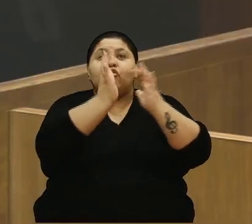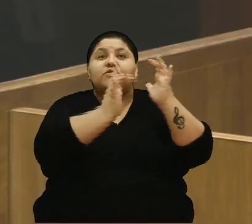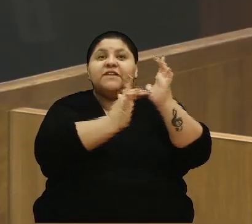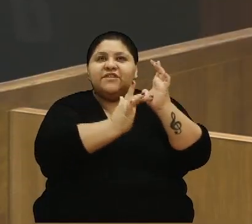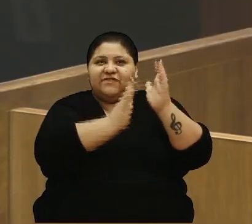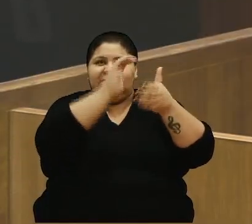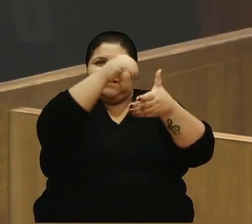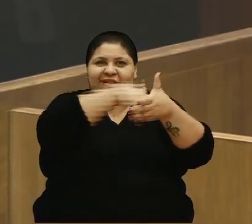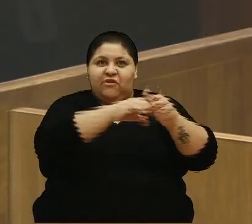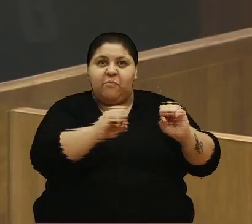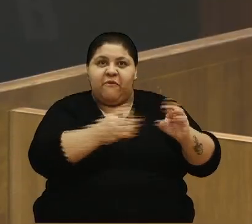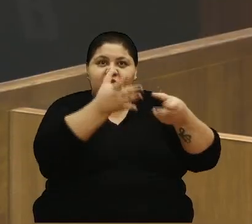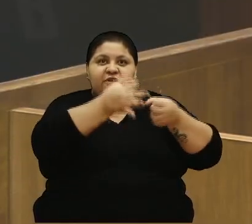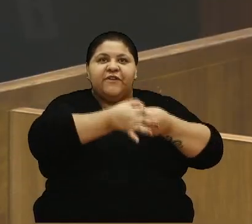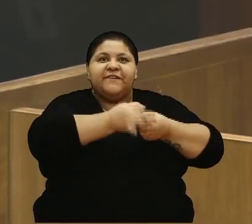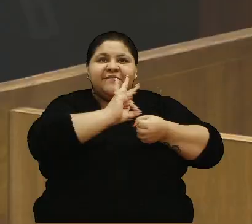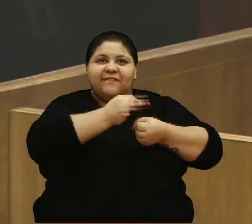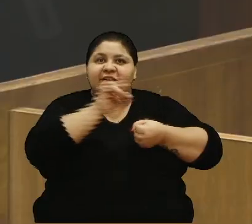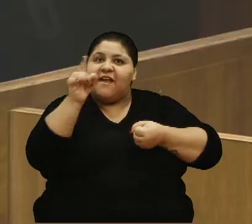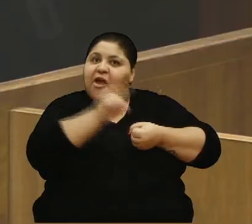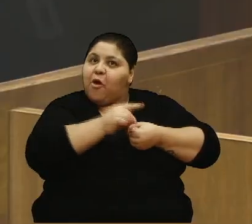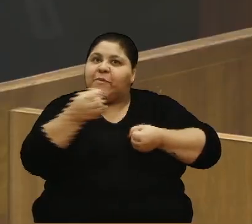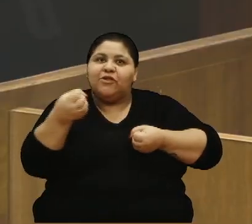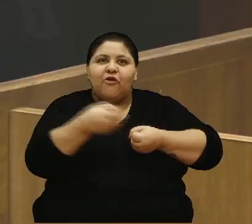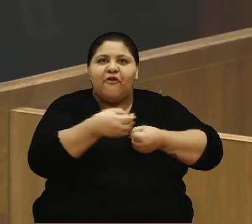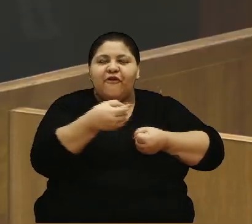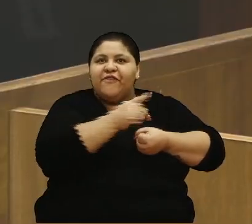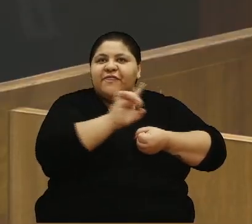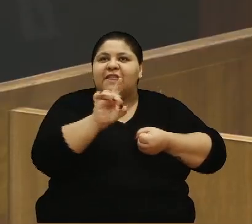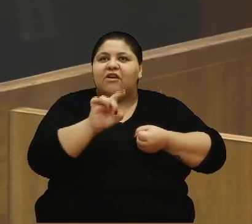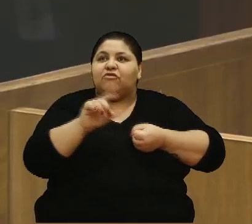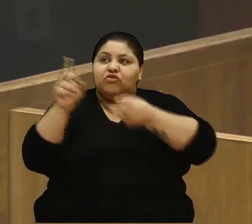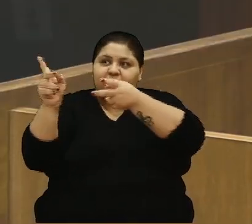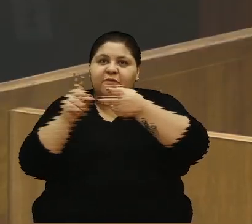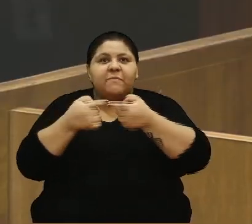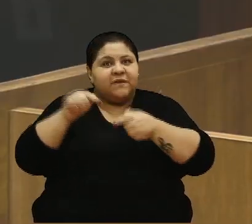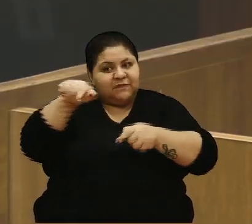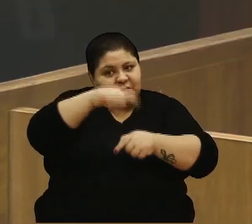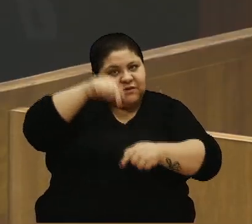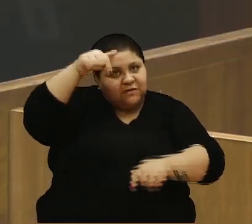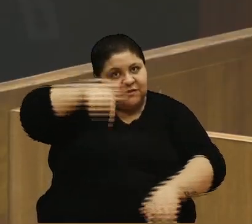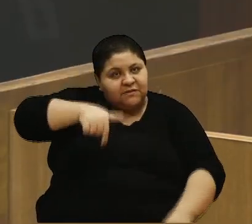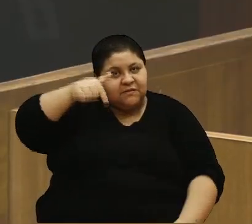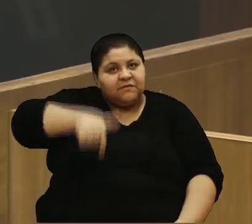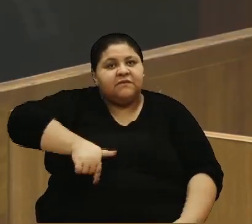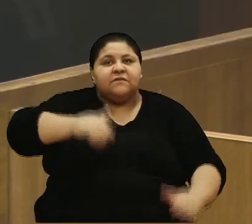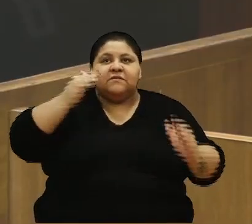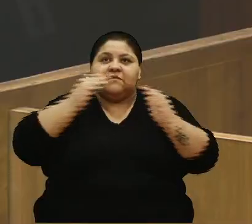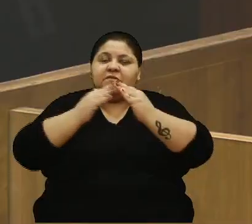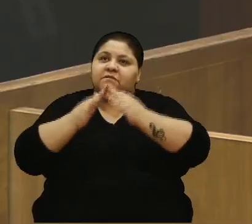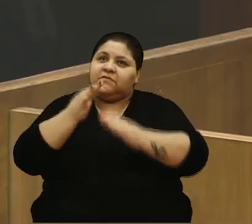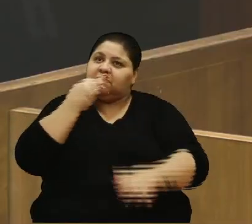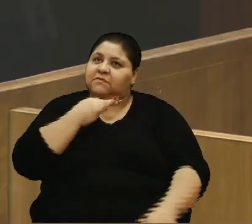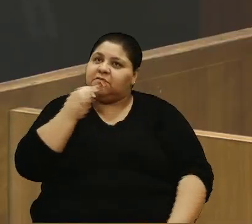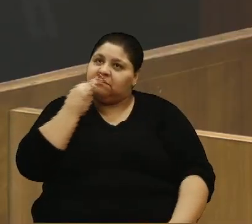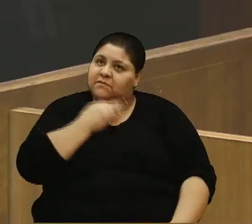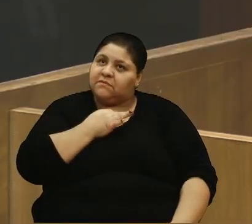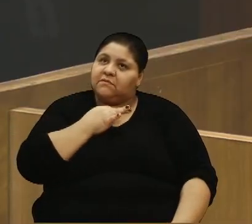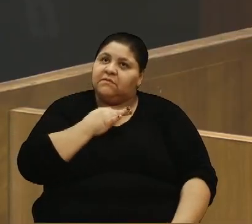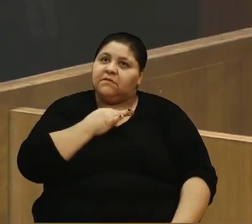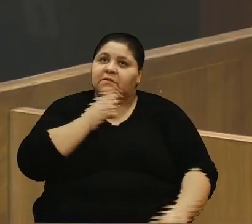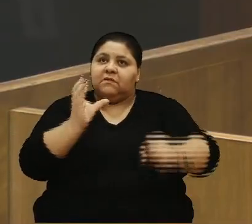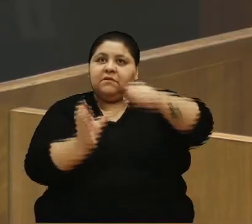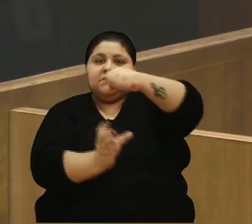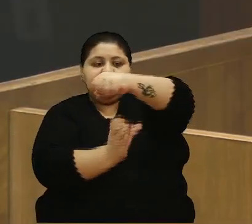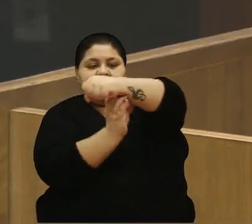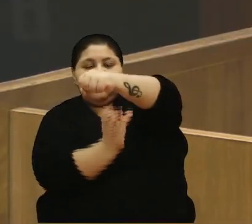Uva. É uma novidade. Não só para quem vem de fora, mas para nós próprios moradores aqui de Caxias do Sul, ir no teleférico